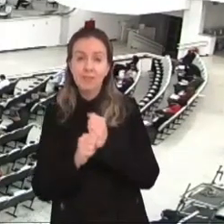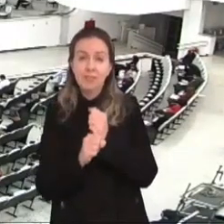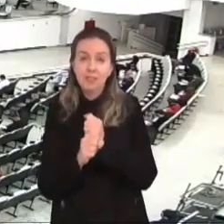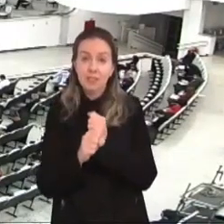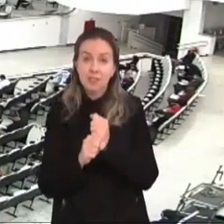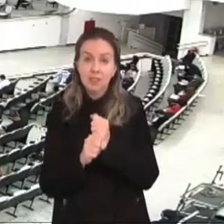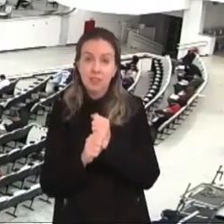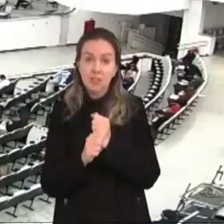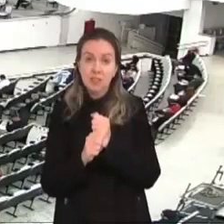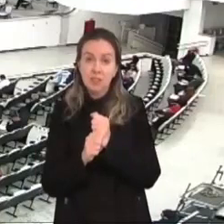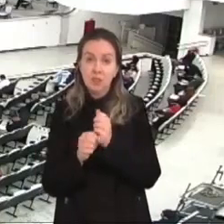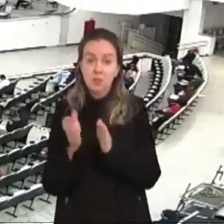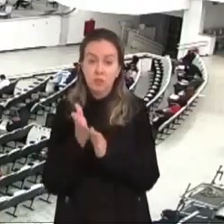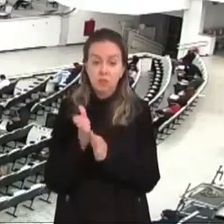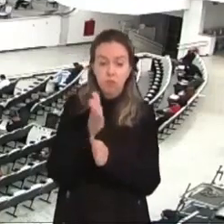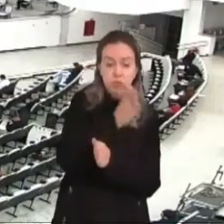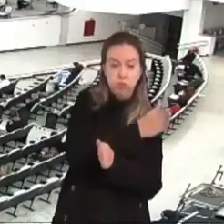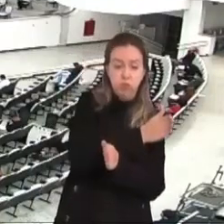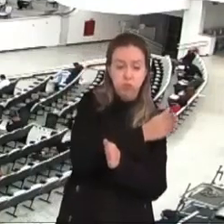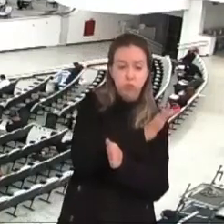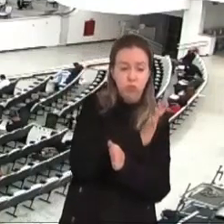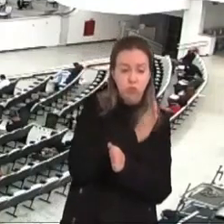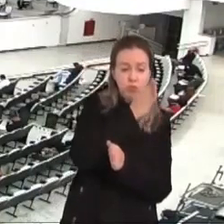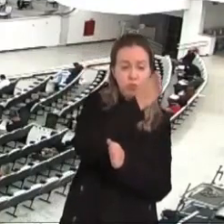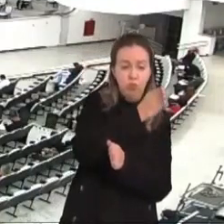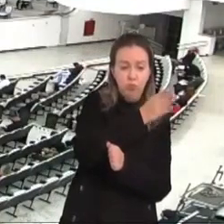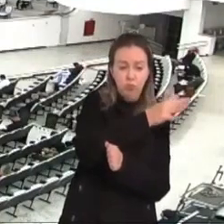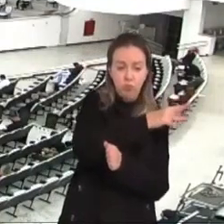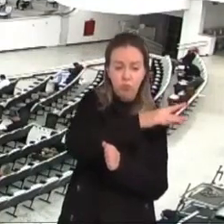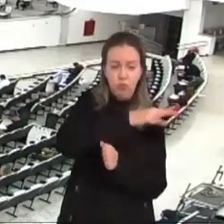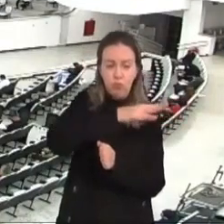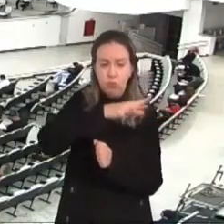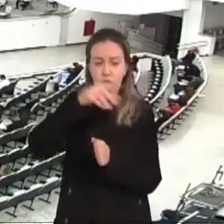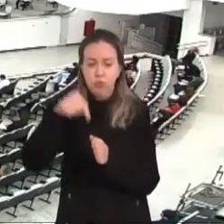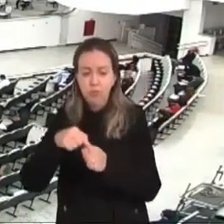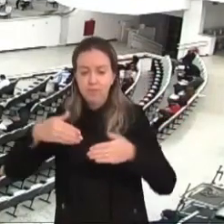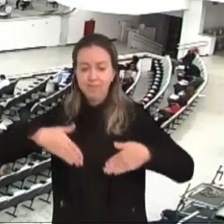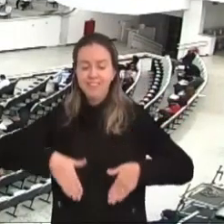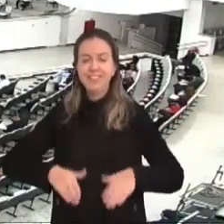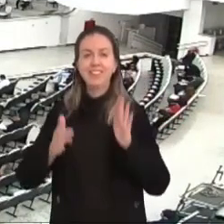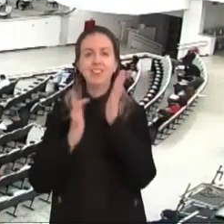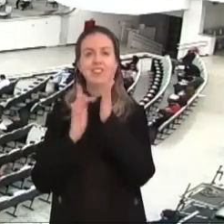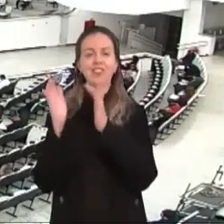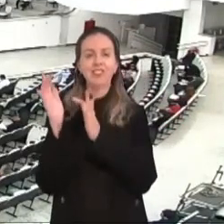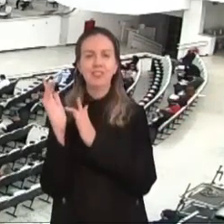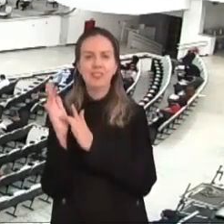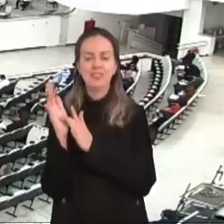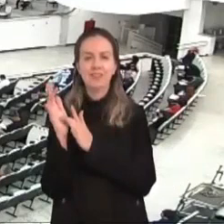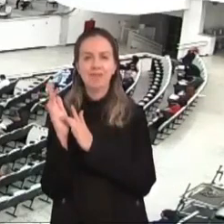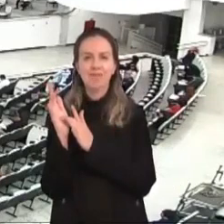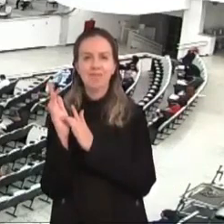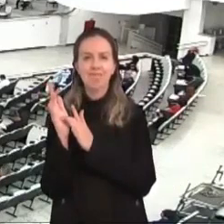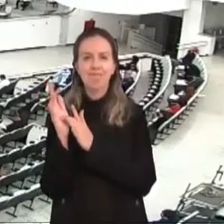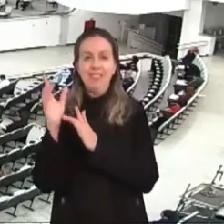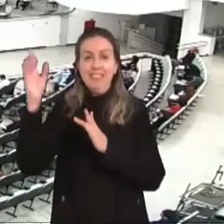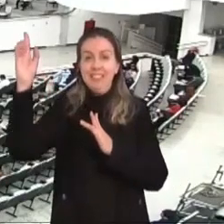Ore, fale comigo, e eu vou te contar coisas que vão acontecer na sua